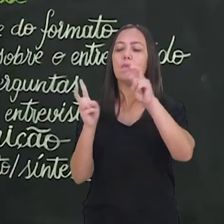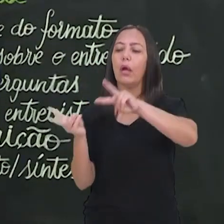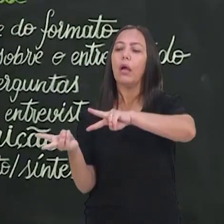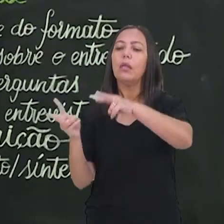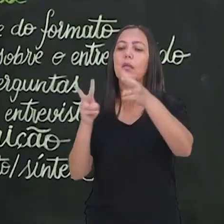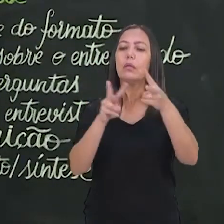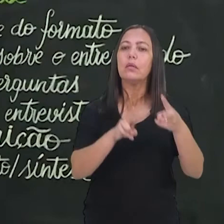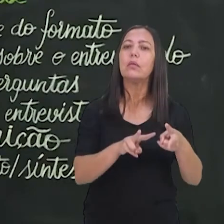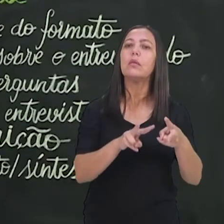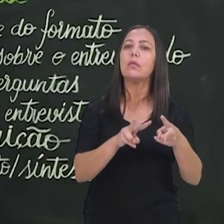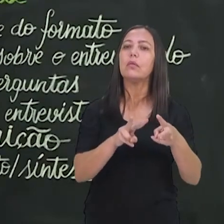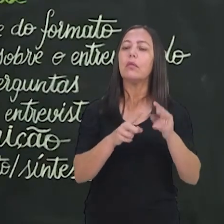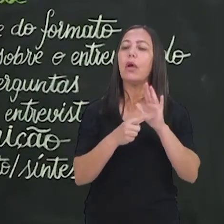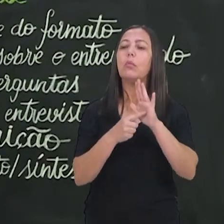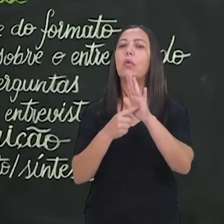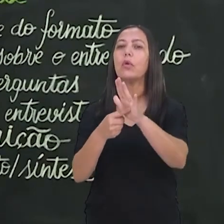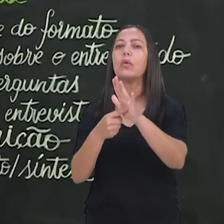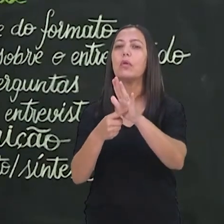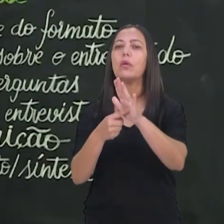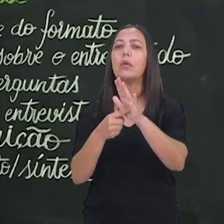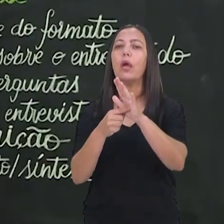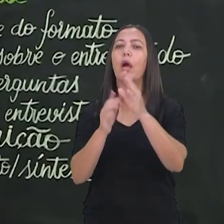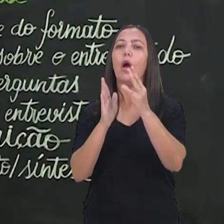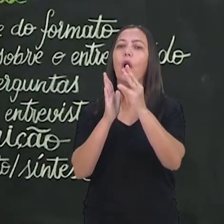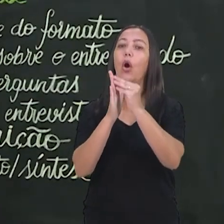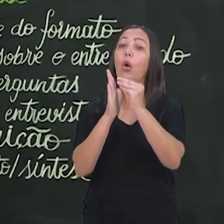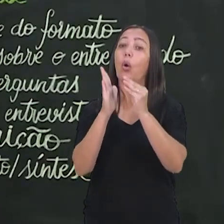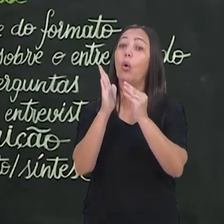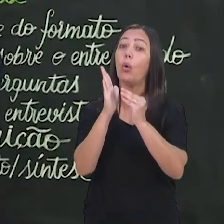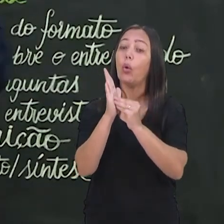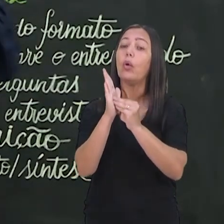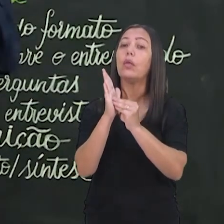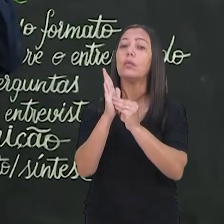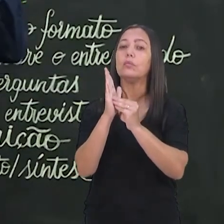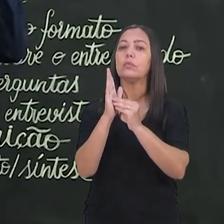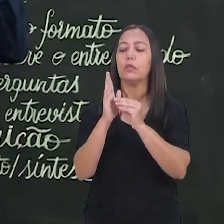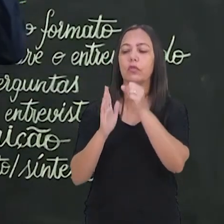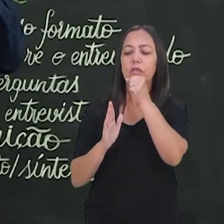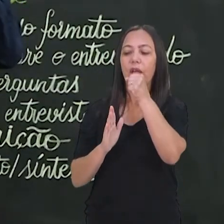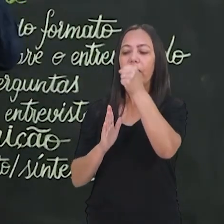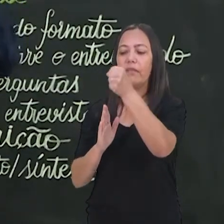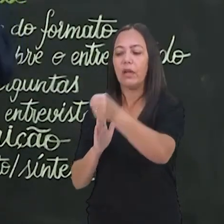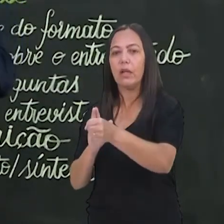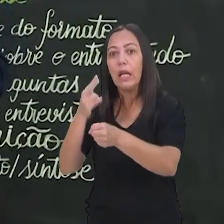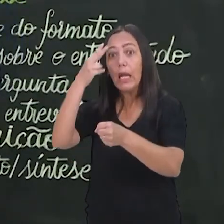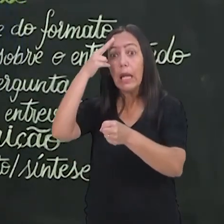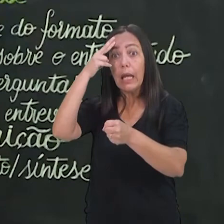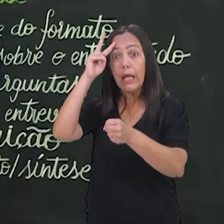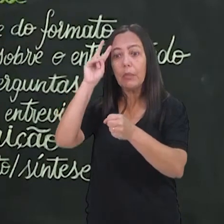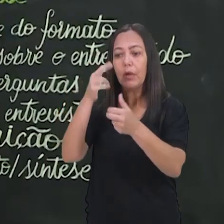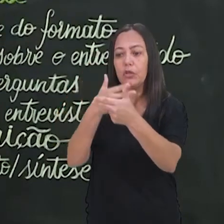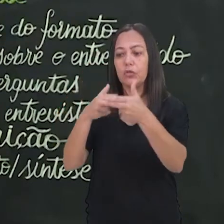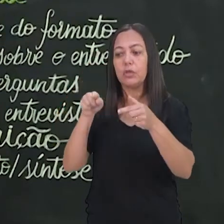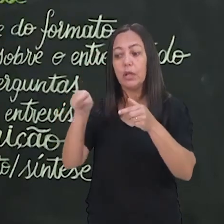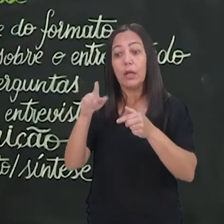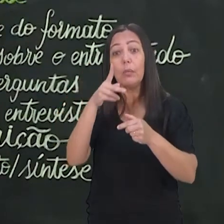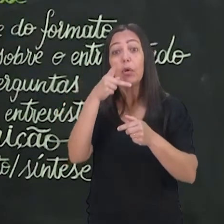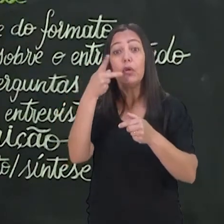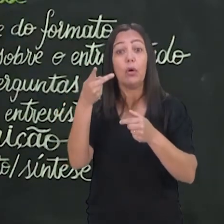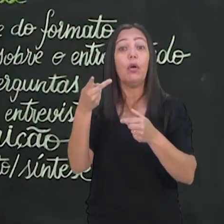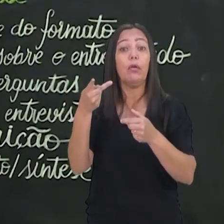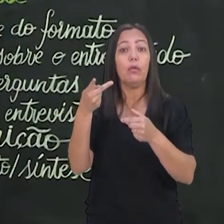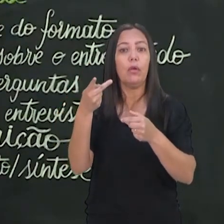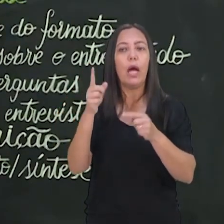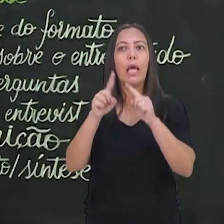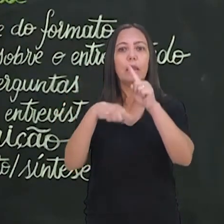transcrição, porque ela vai determinar o conteúdo. Quando você faz a transcrição de uma entrevista, você, além de relembrar os fatos narrados, você consegue